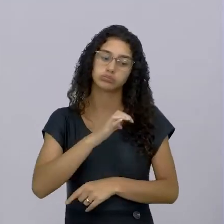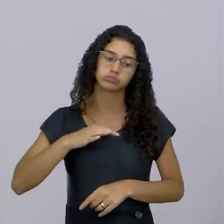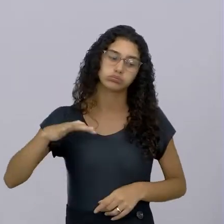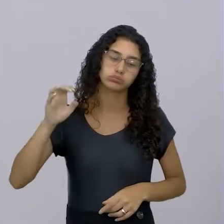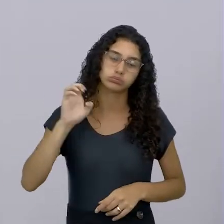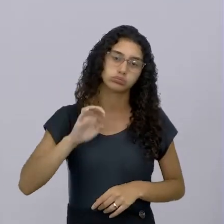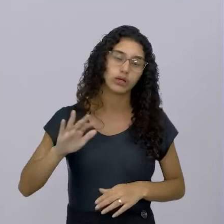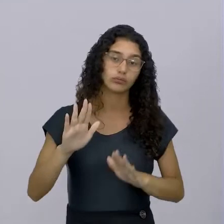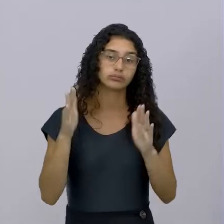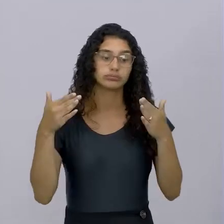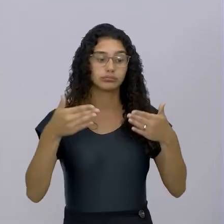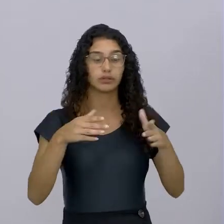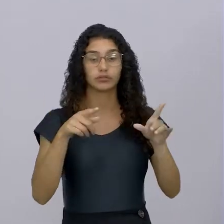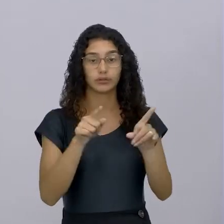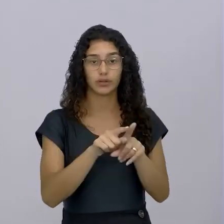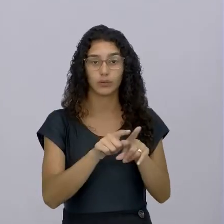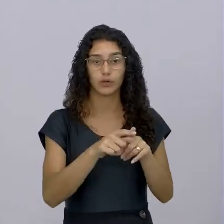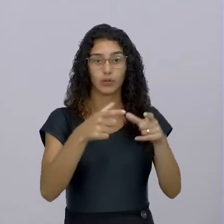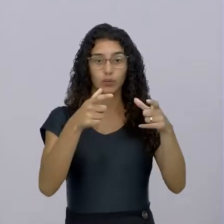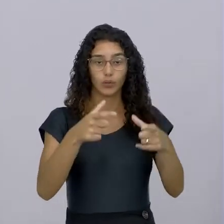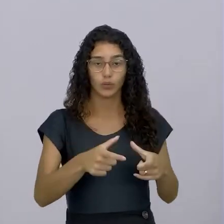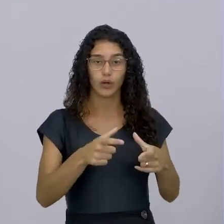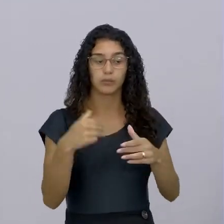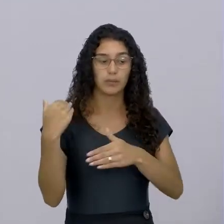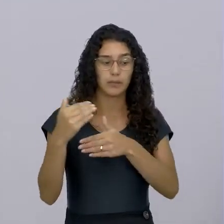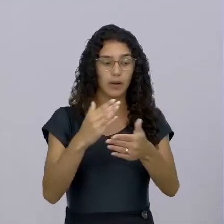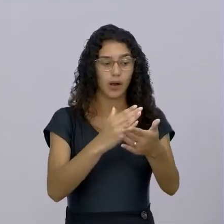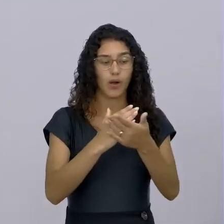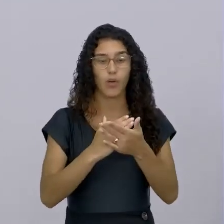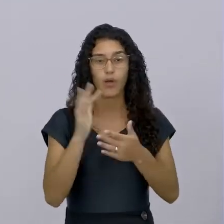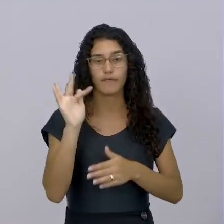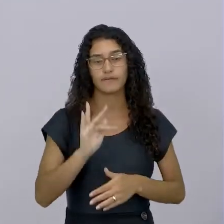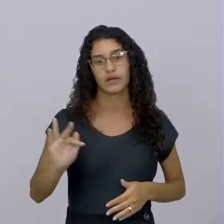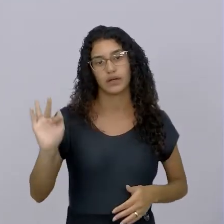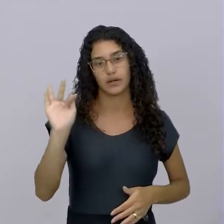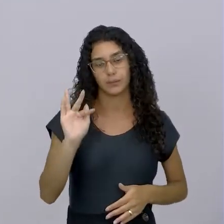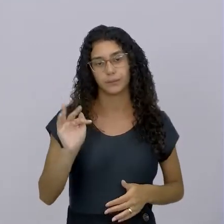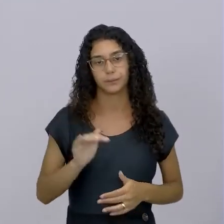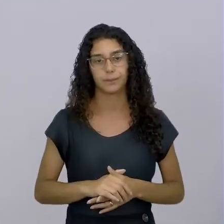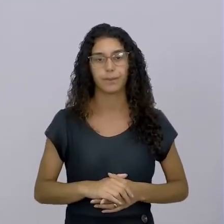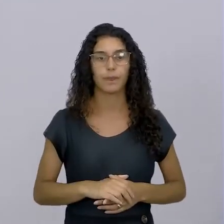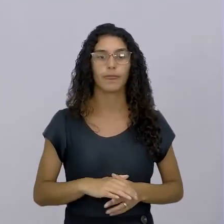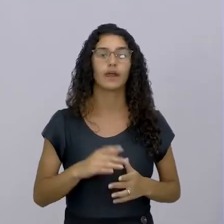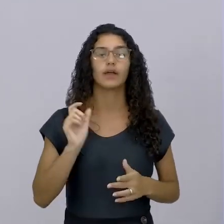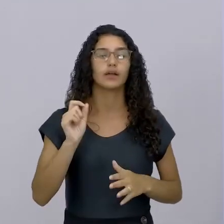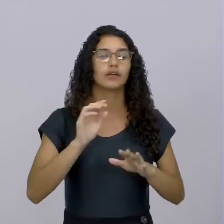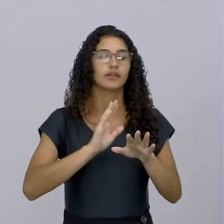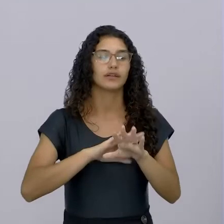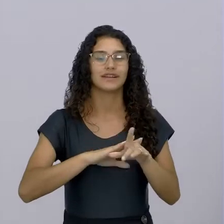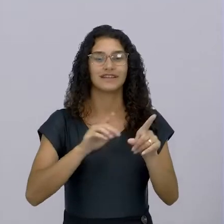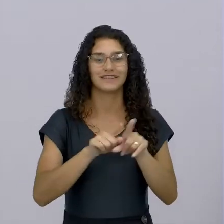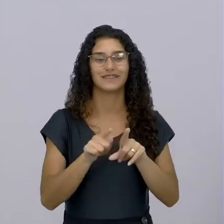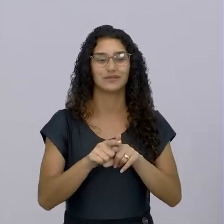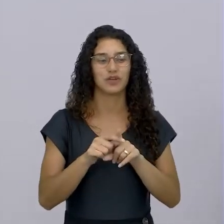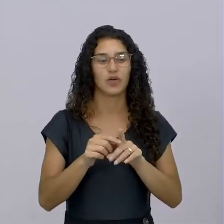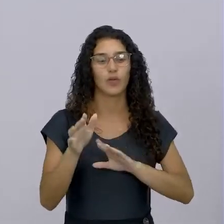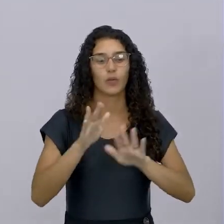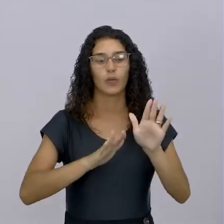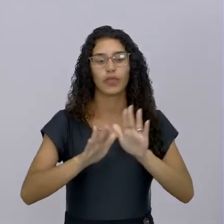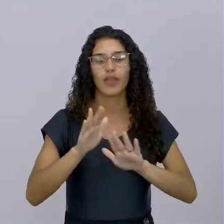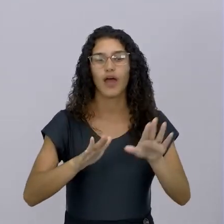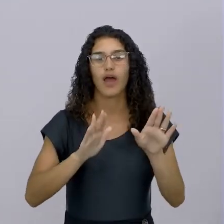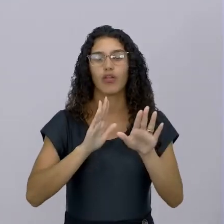estado diretamente na alocação dos recursos federais. Então, quem vai fazer essa vigilância, quem